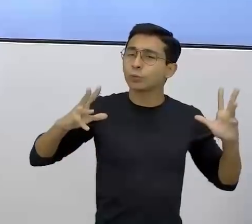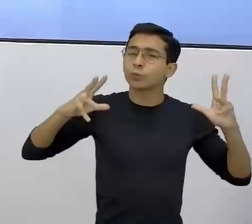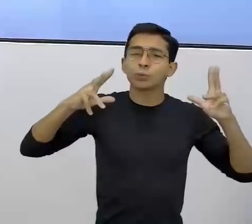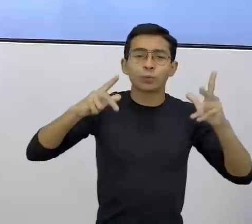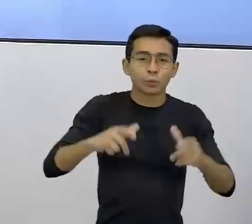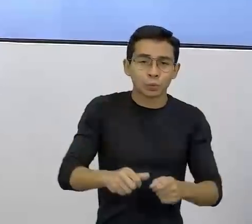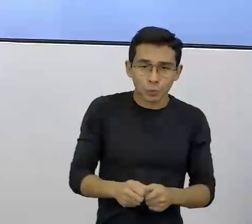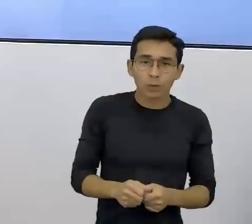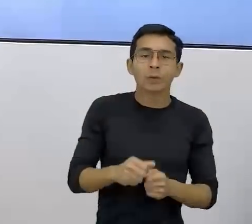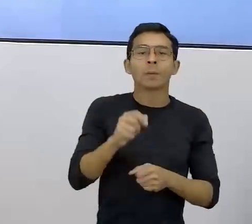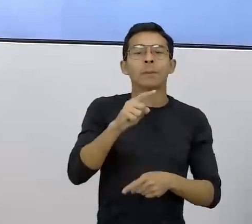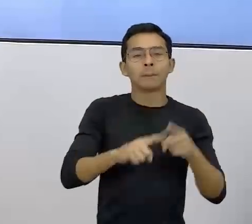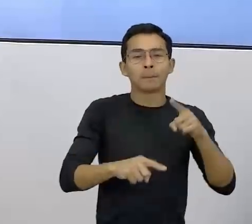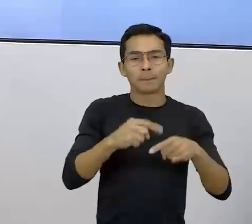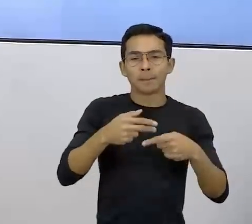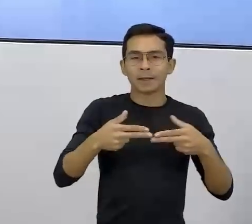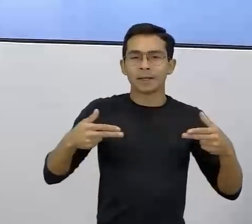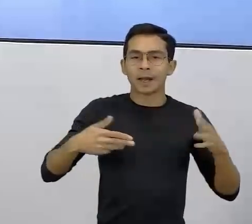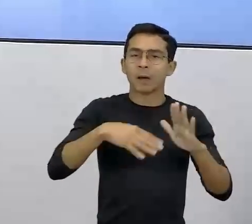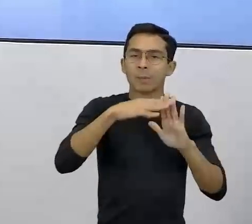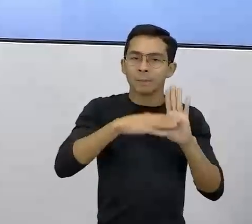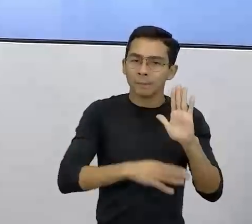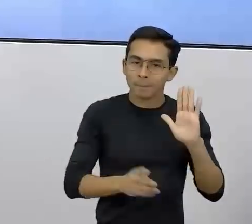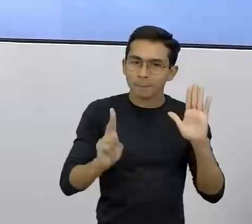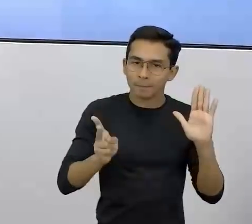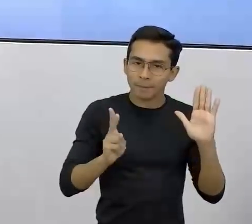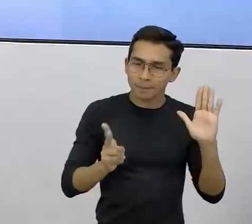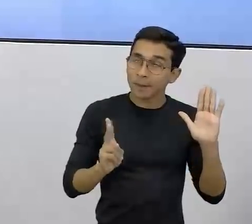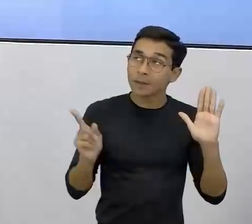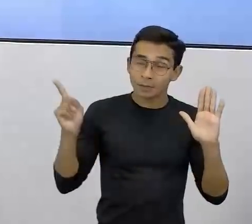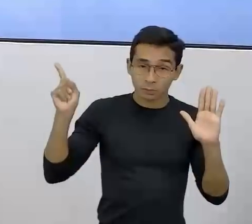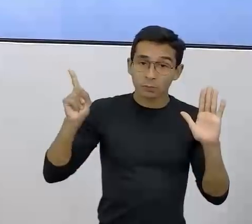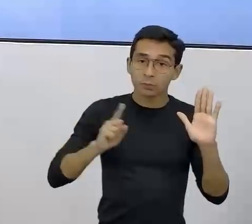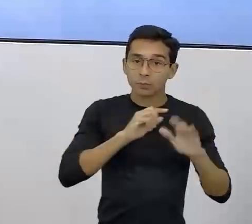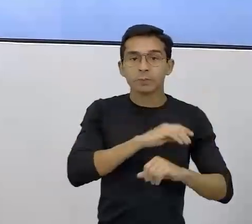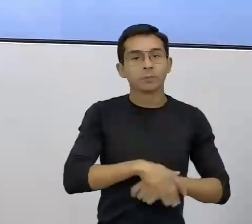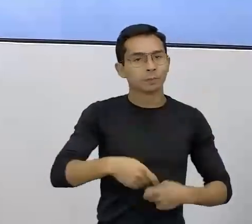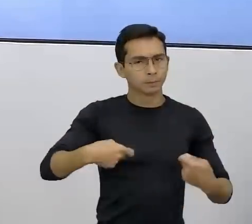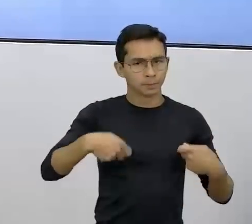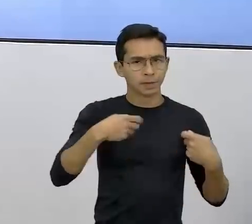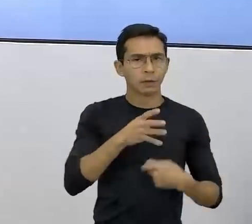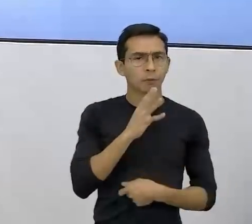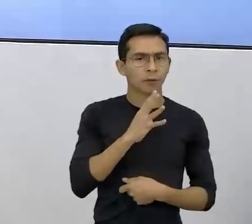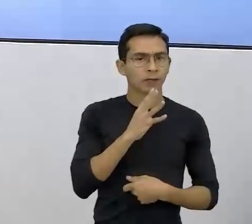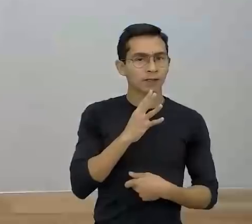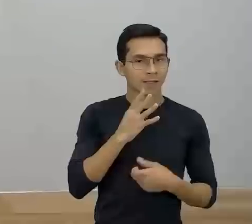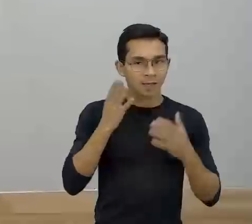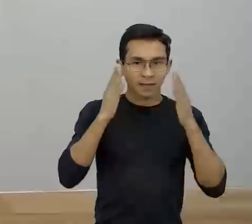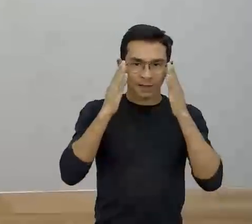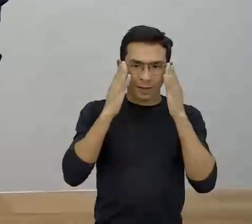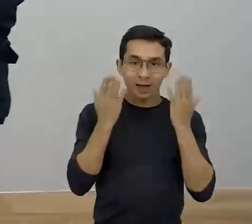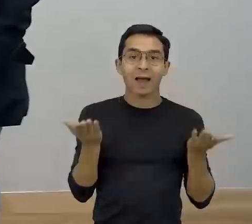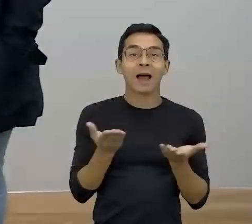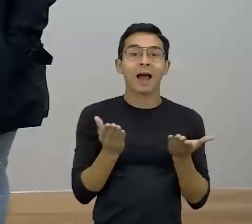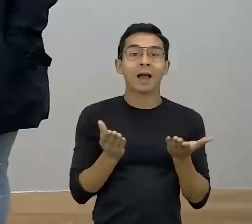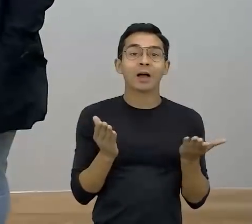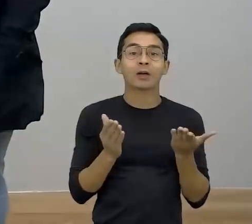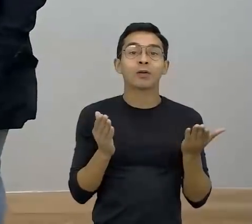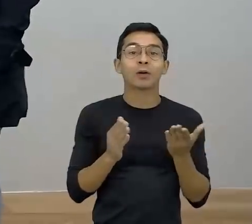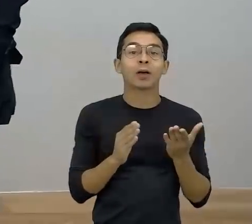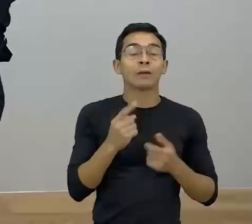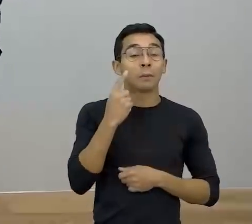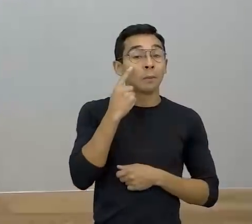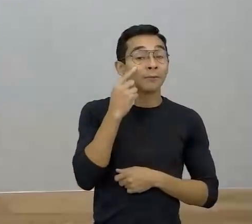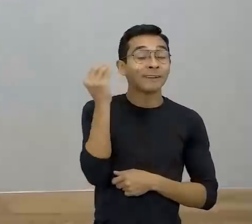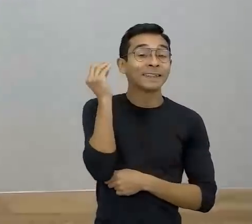está trabalhando com esse material. E a gente precisa conhecer a estrutura desse material, né? Então, vou fazer uma chamadinha oral aqui, Débora. Ah,